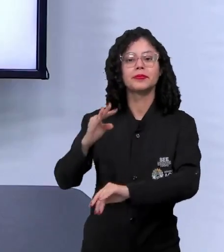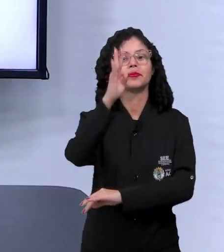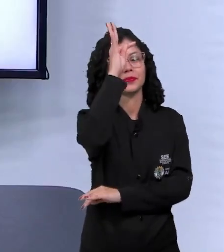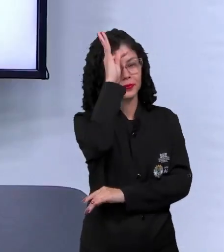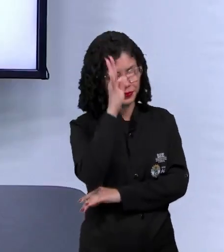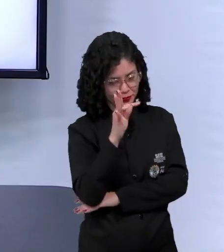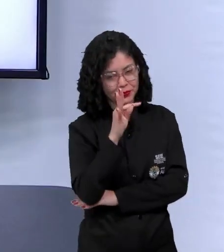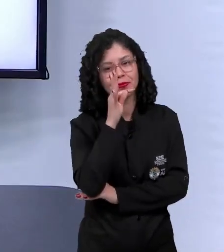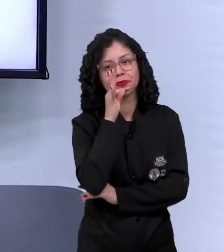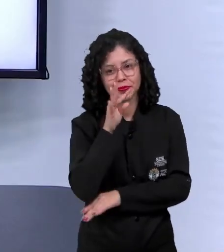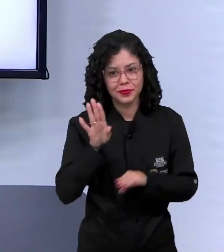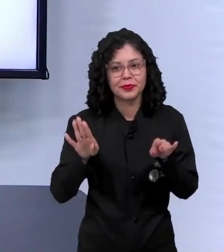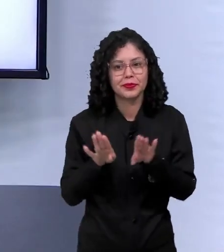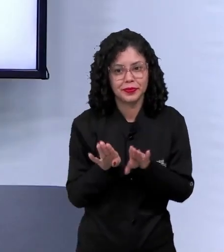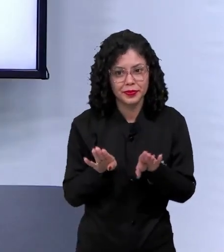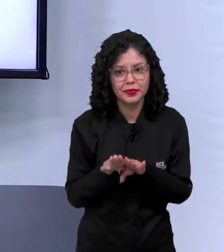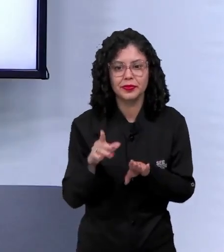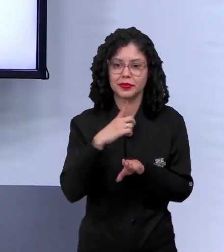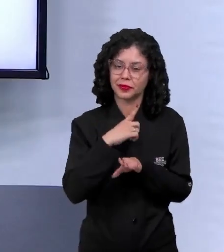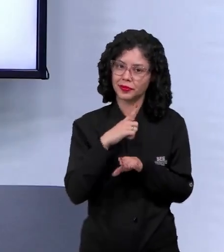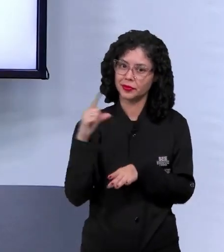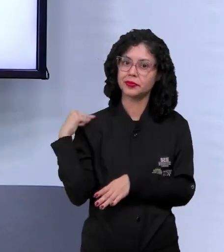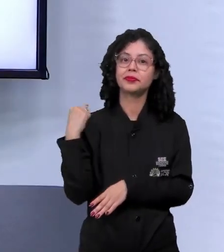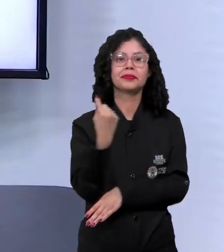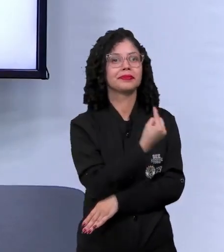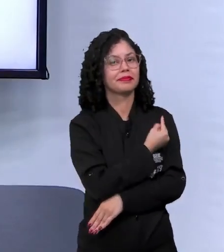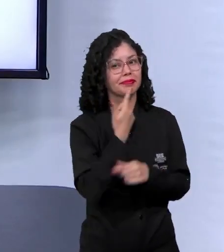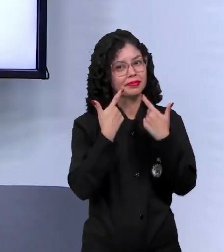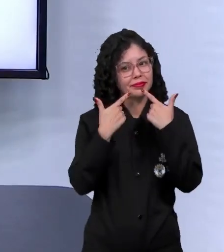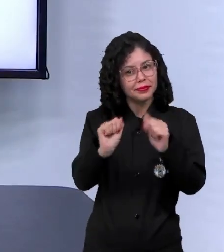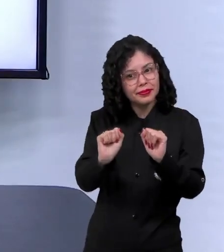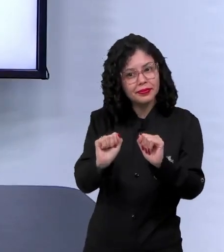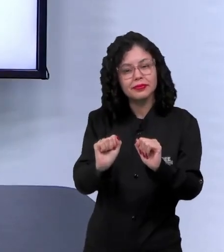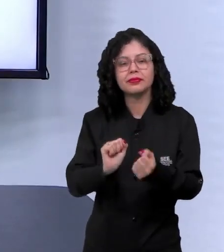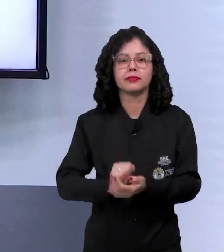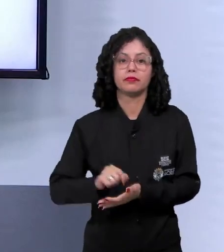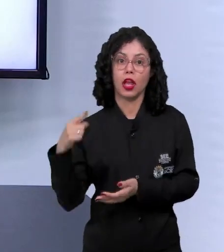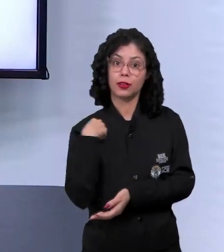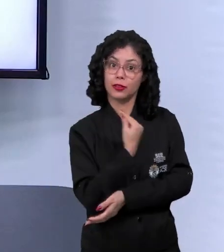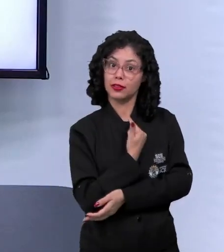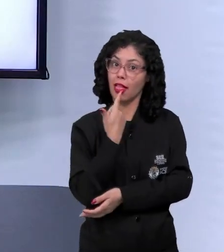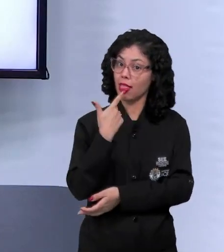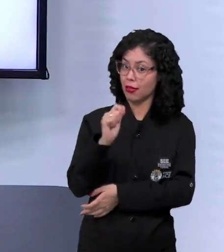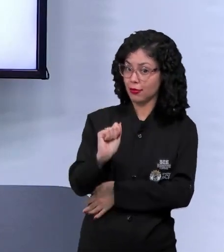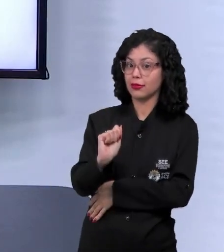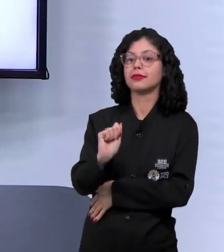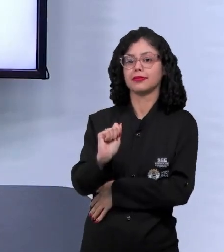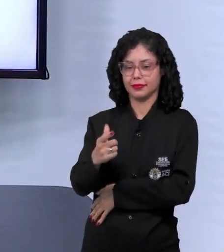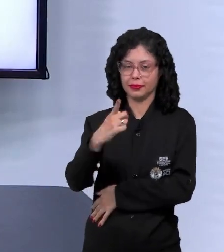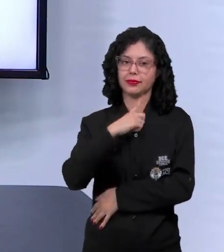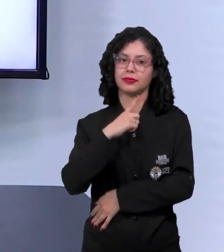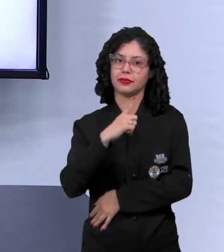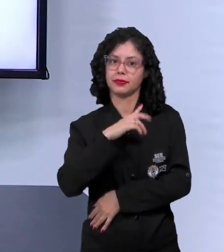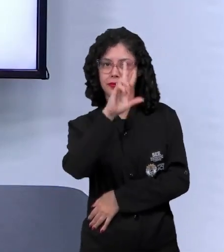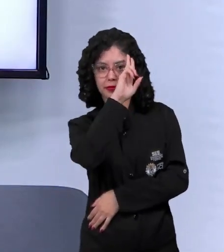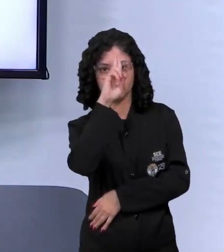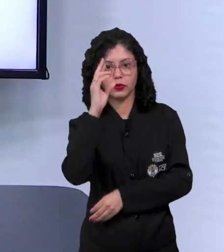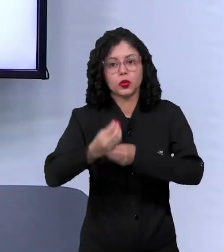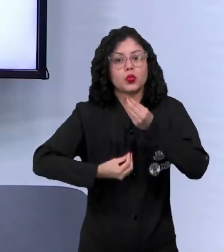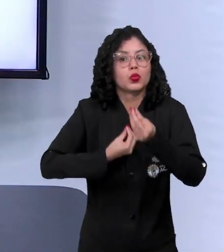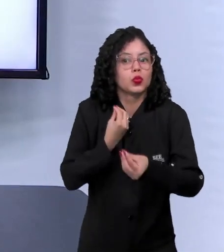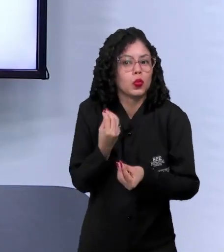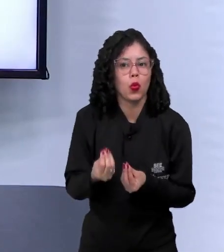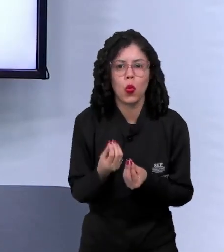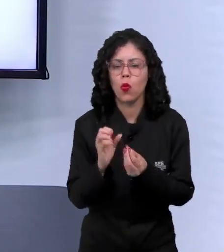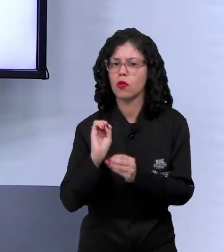tradicional, isso também tem a ver com a nossa língua. A nossa própria língua portuguesa, ela tem uma história. Como foi que